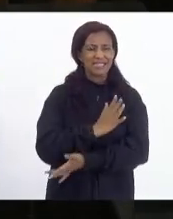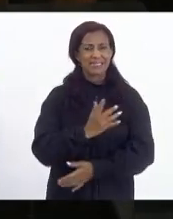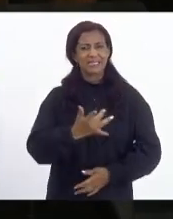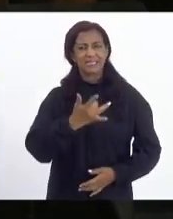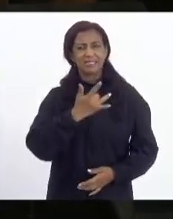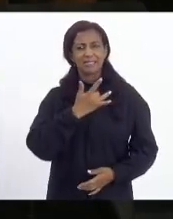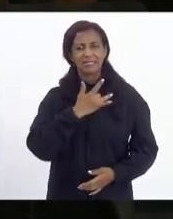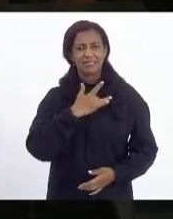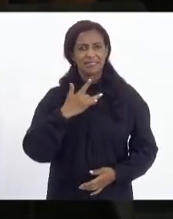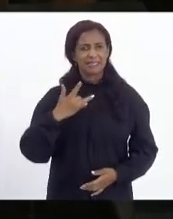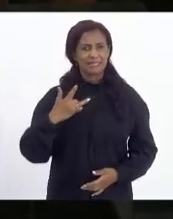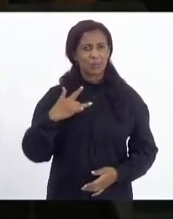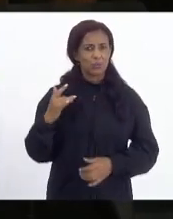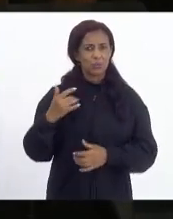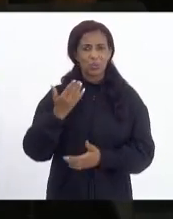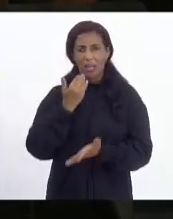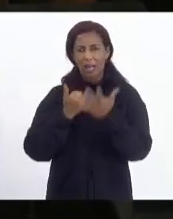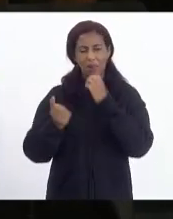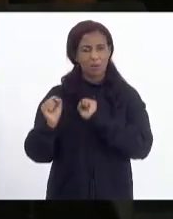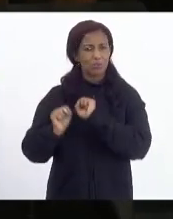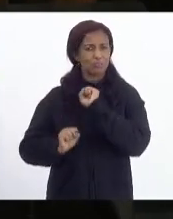os multiprocessados